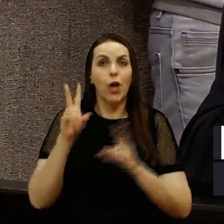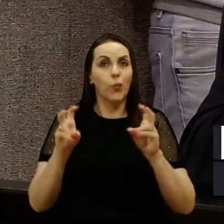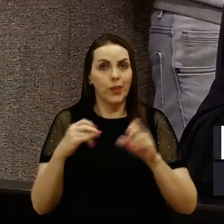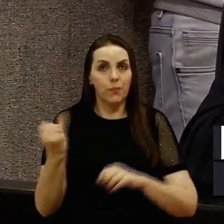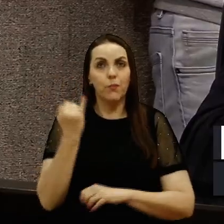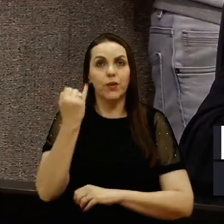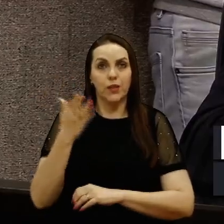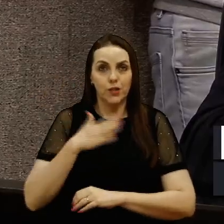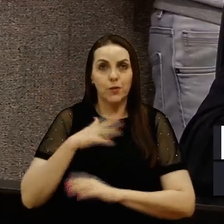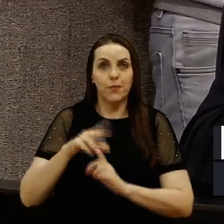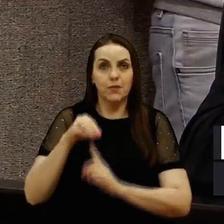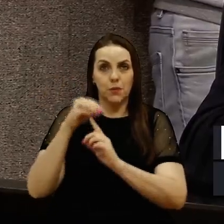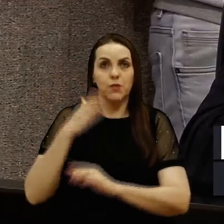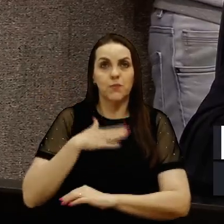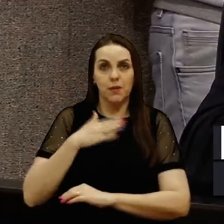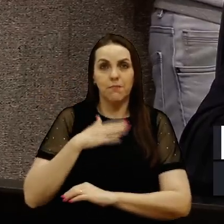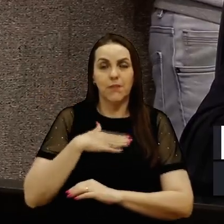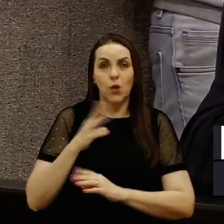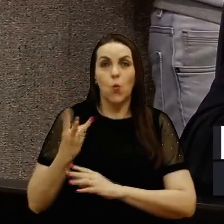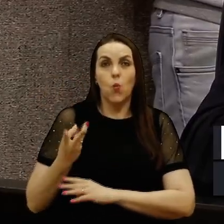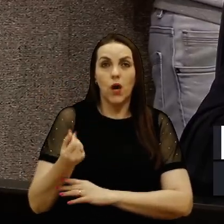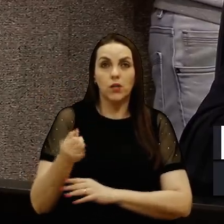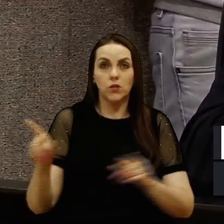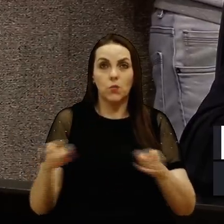especialmente para mim, que sei da quantidade de músicos